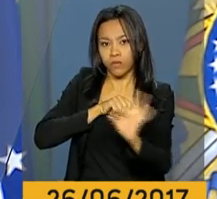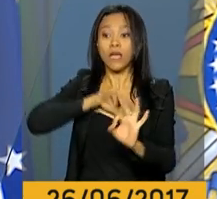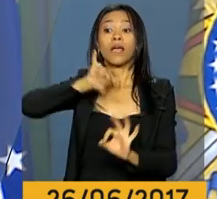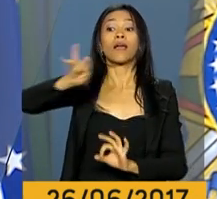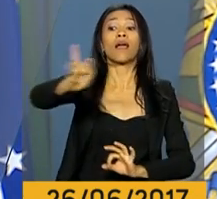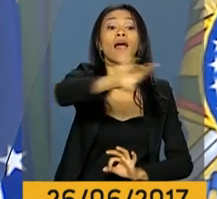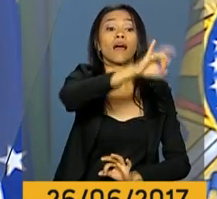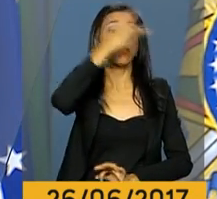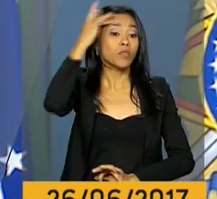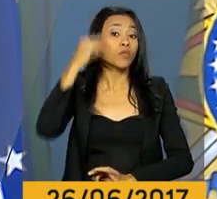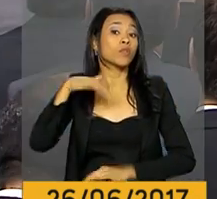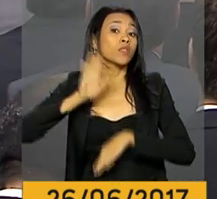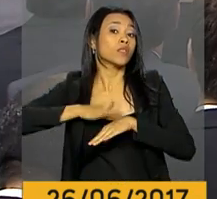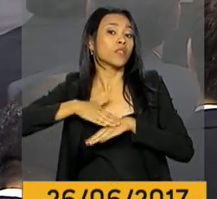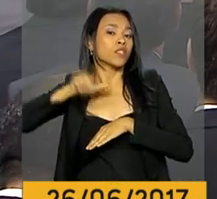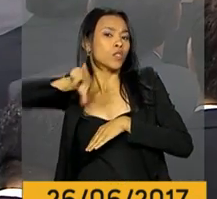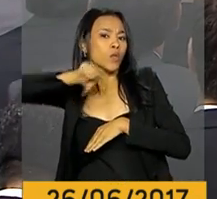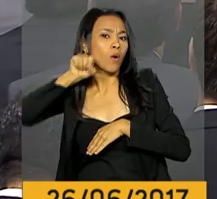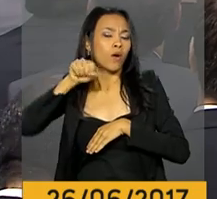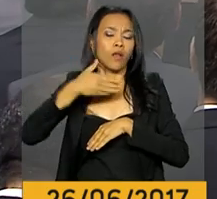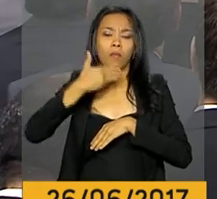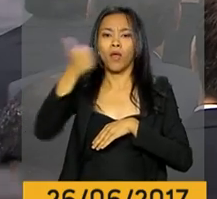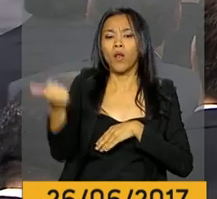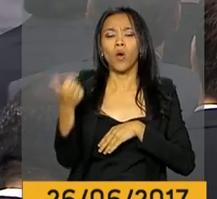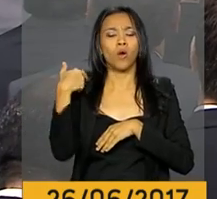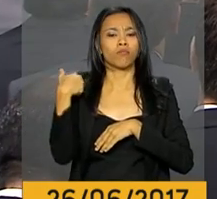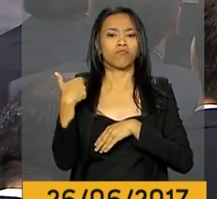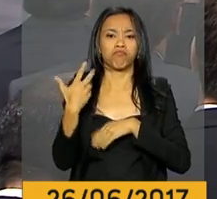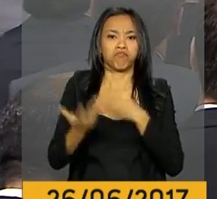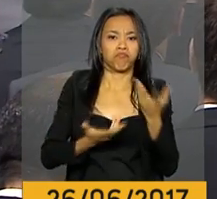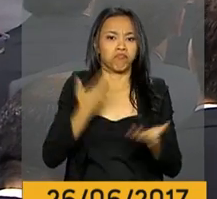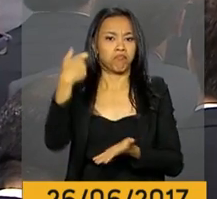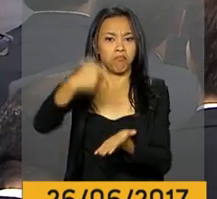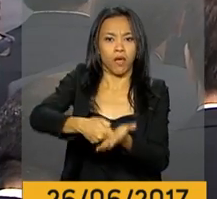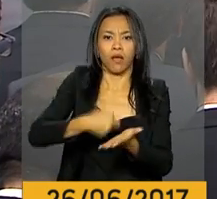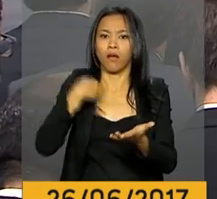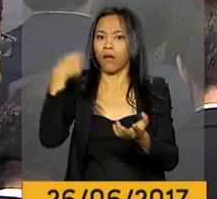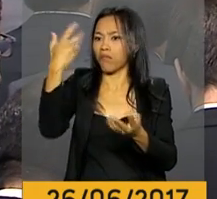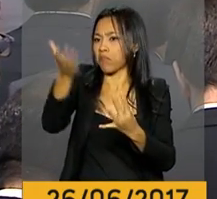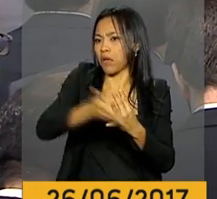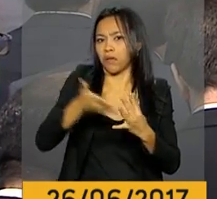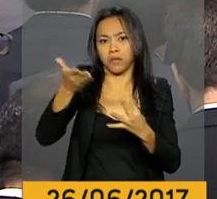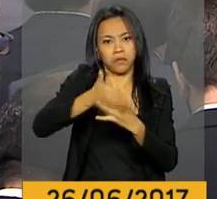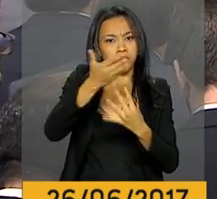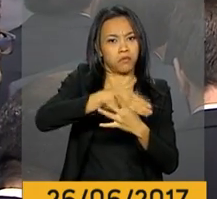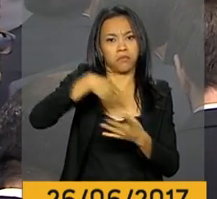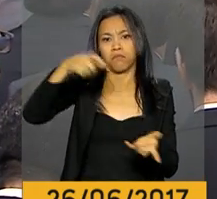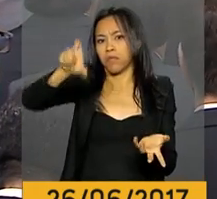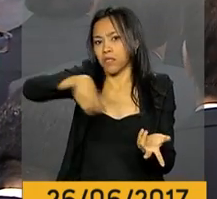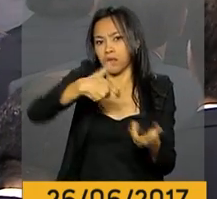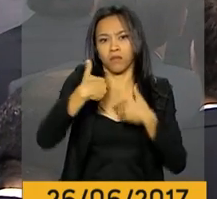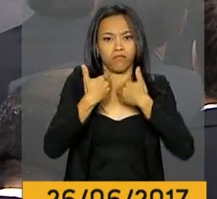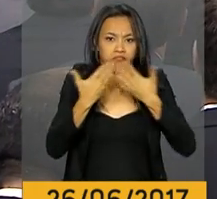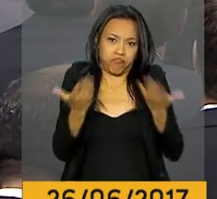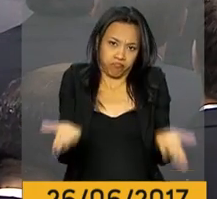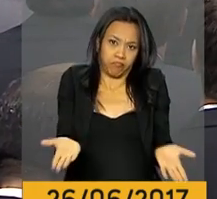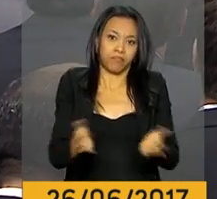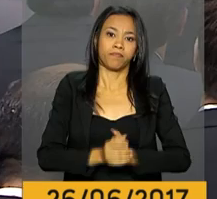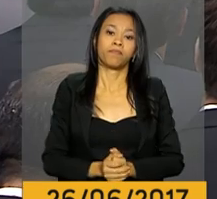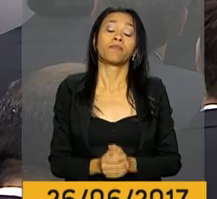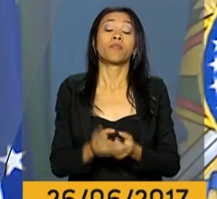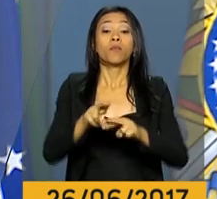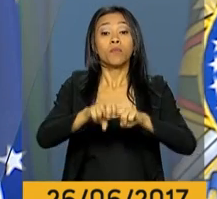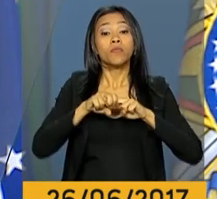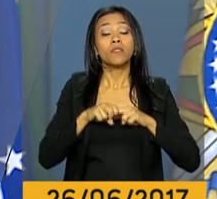terá opção de escolher a forma que quer portanto minhas senhoras e meus senhores